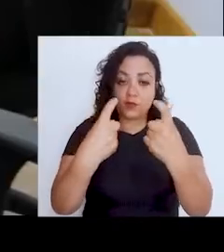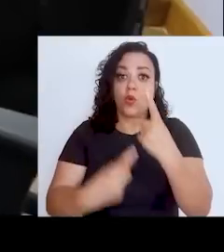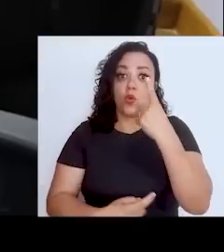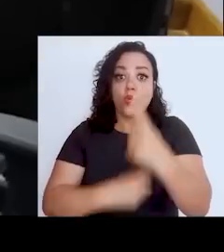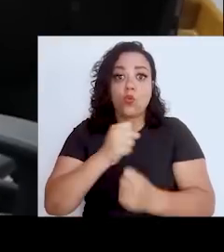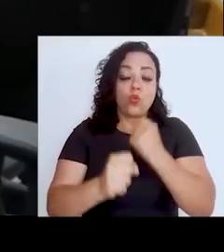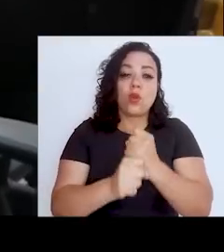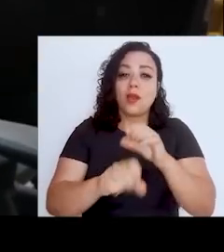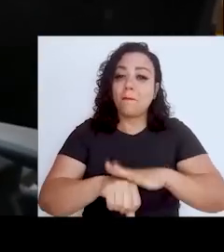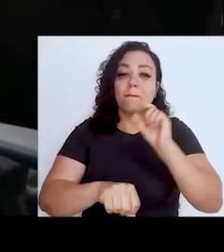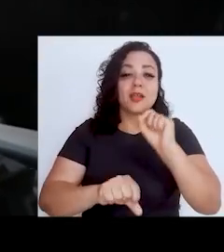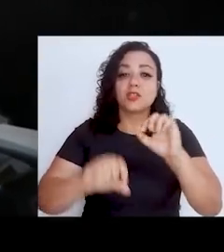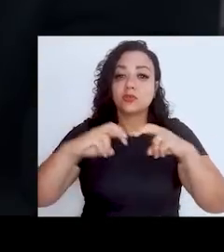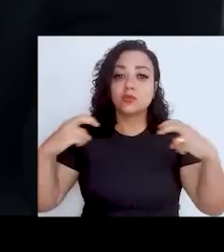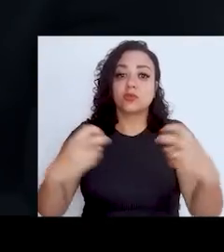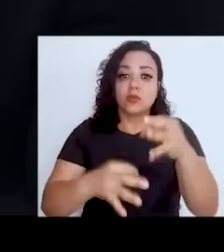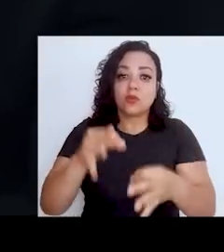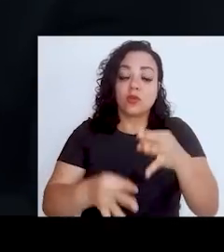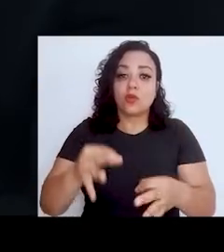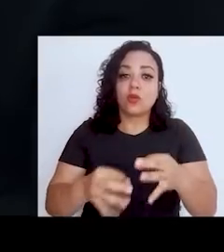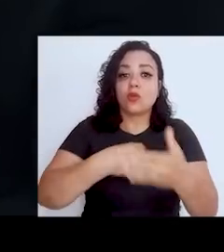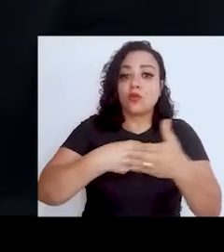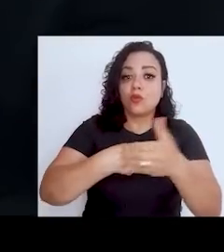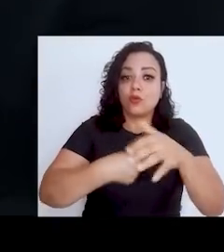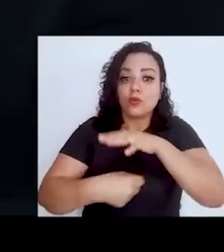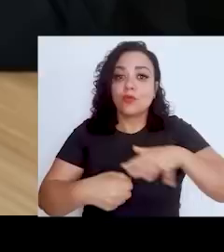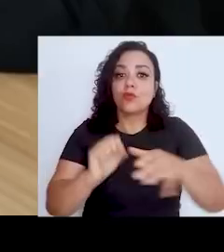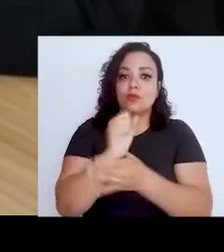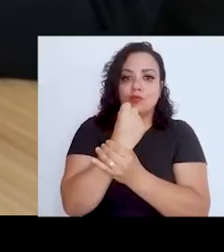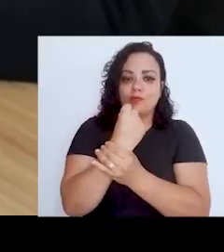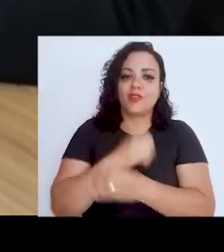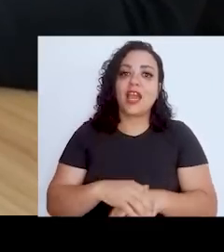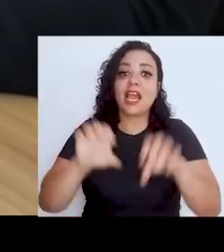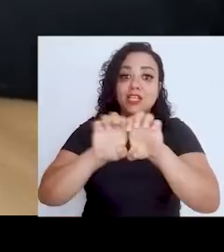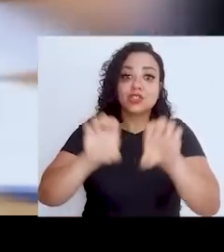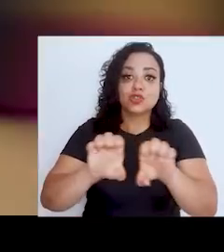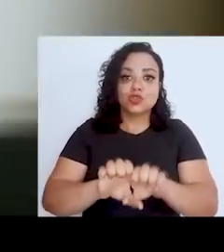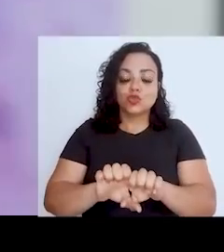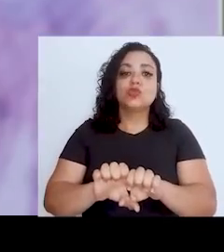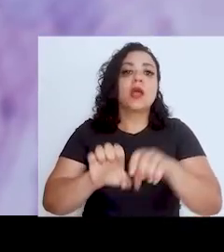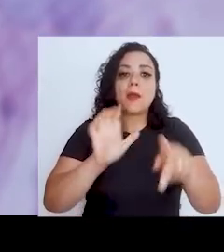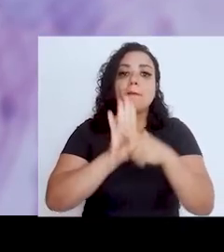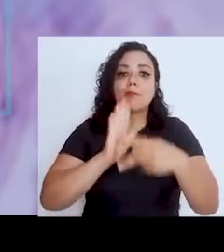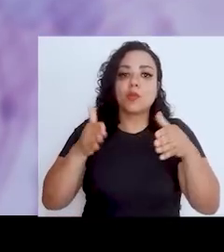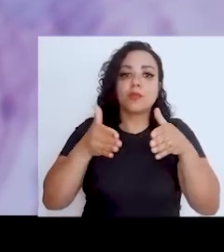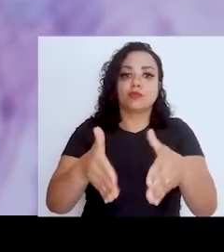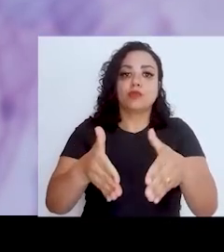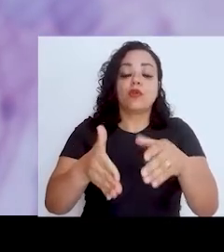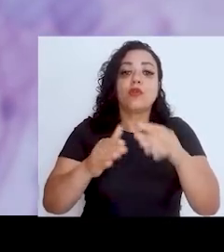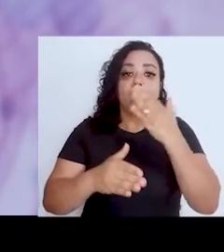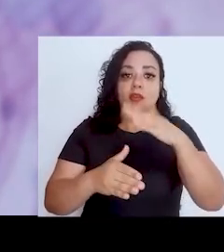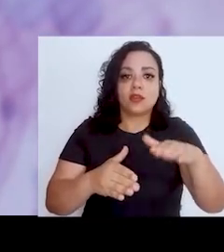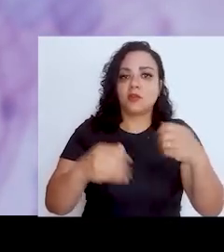violência. Em um ano, mais de 80 audiências foram realizadas em um ambiente de acolhimento e proteção. Sobre a ótica do